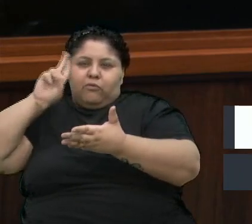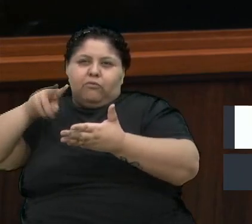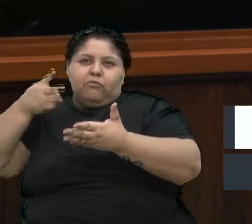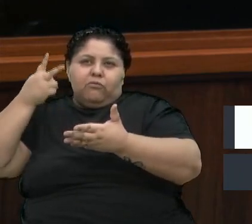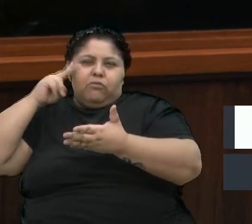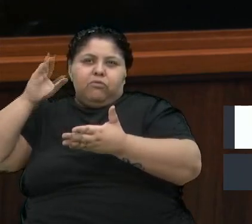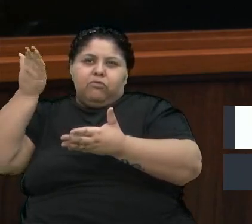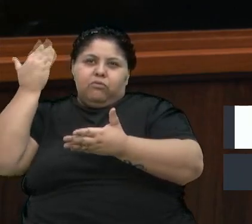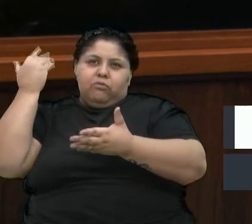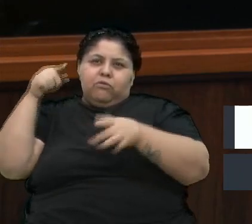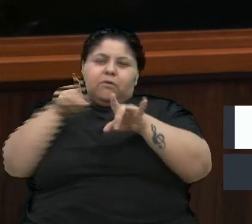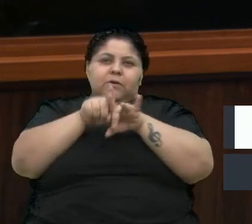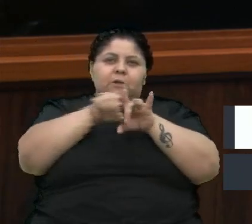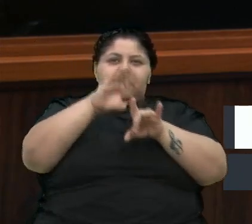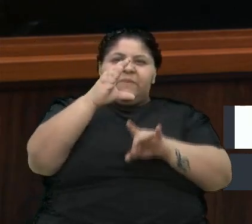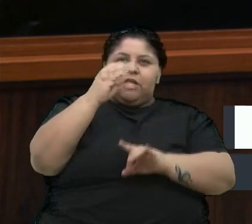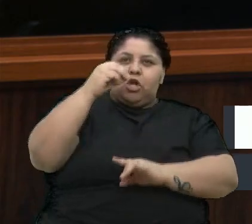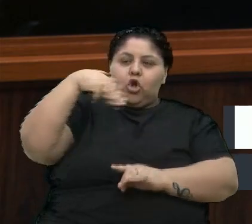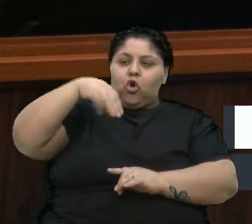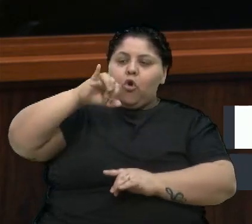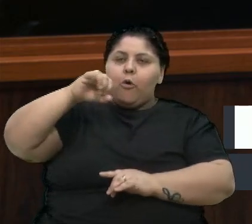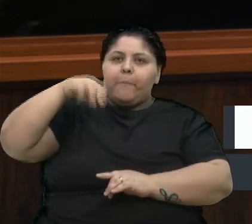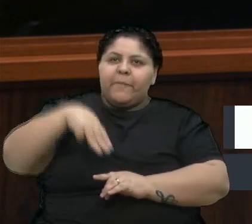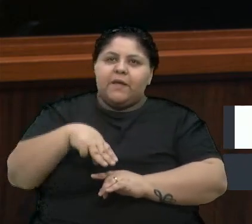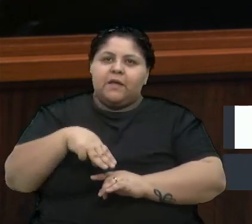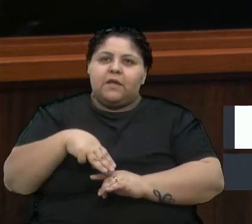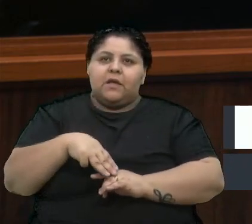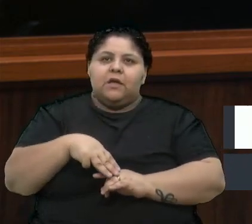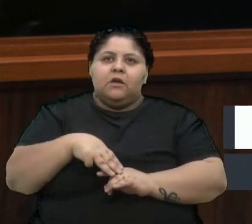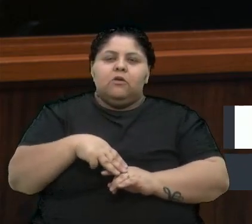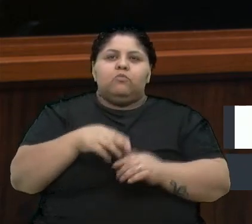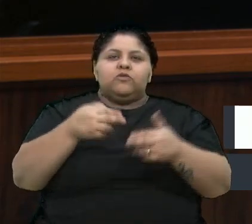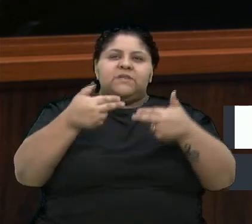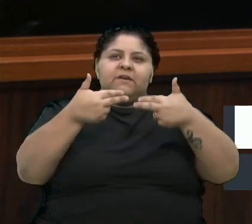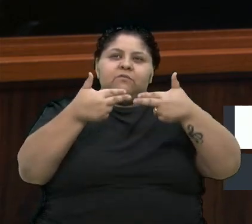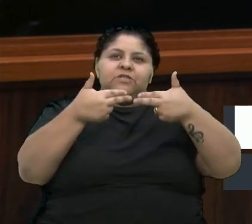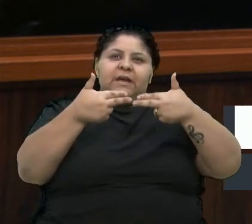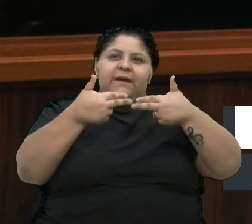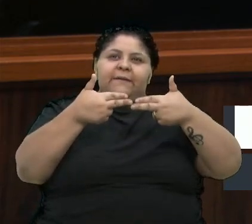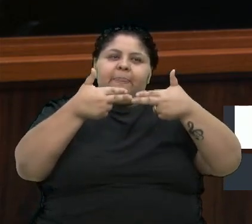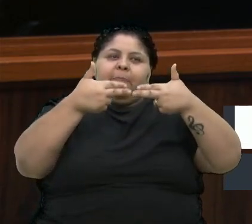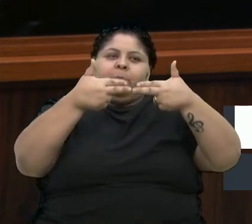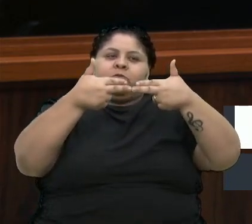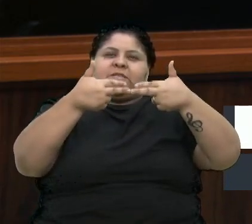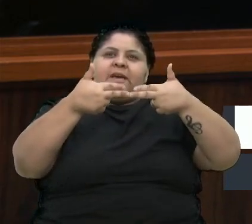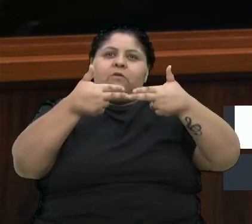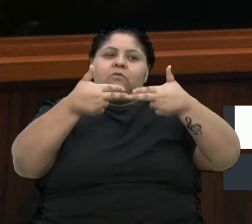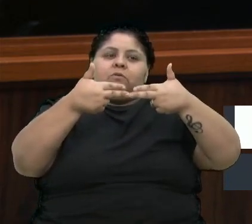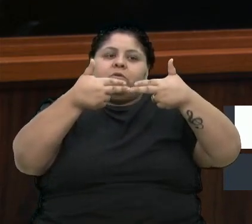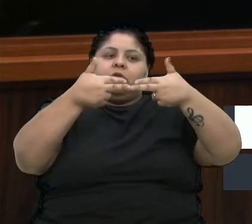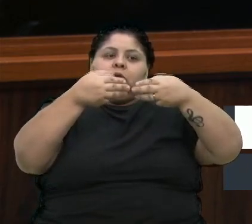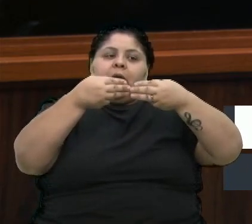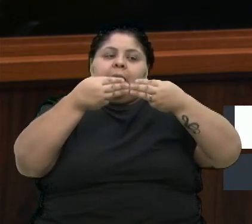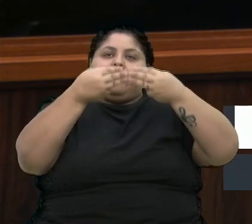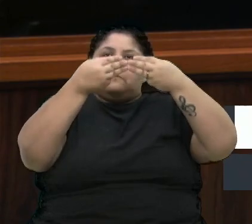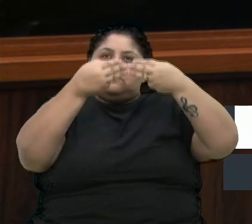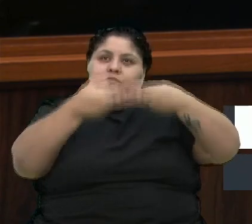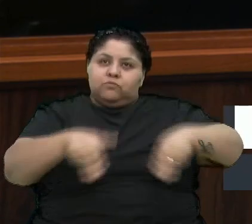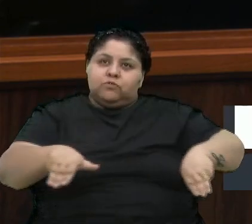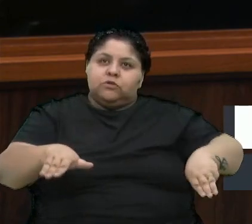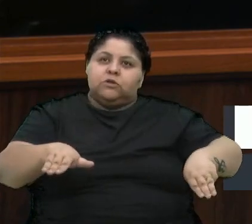da Indústria Metalúrgica, que fica no Memorial Gazola. E, neste momento, nós estamos